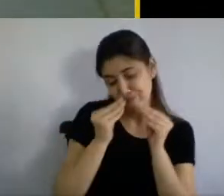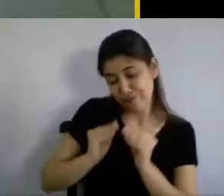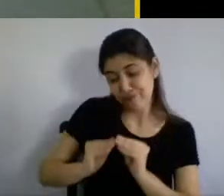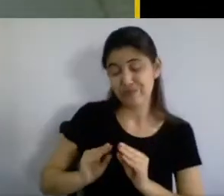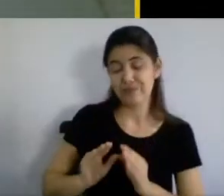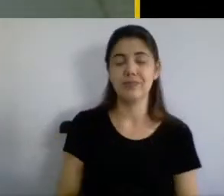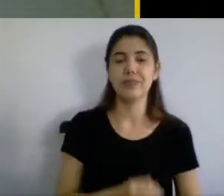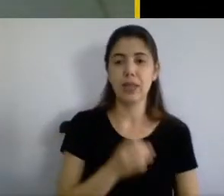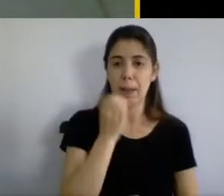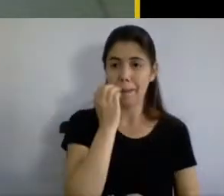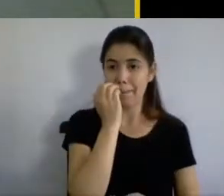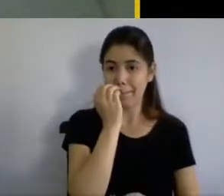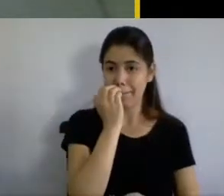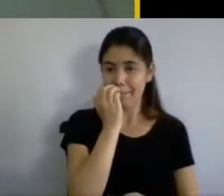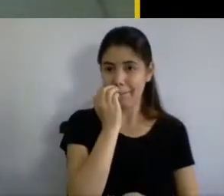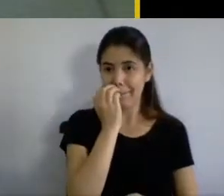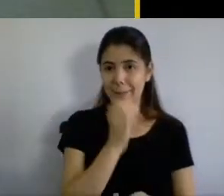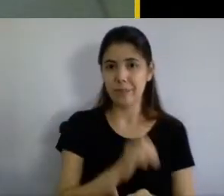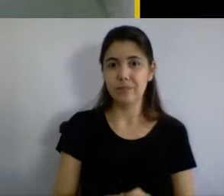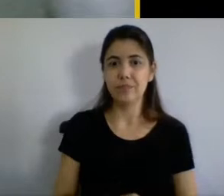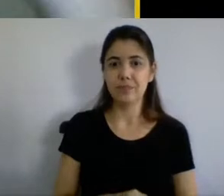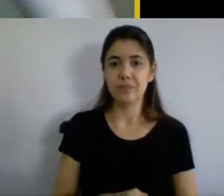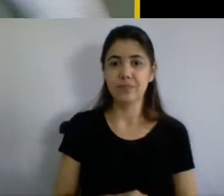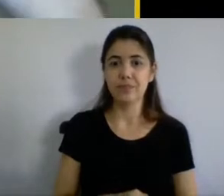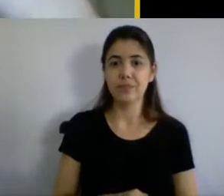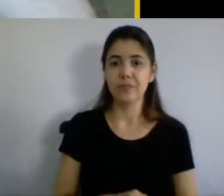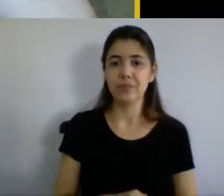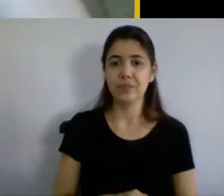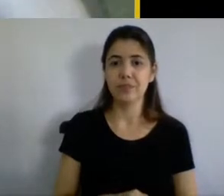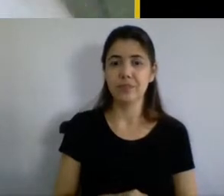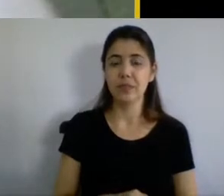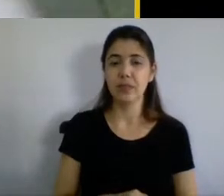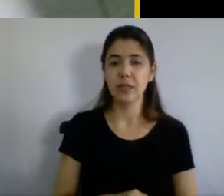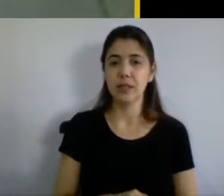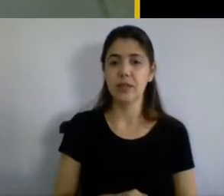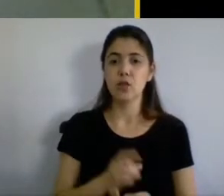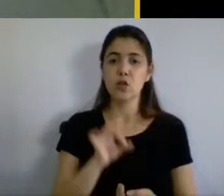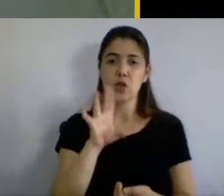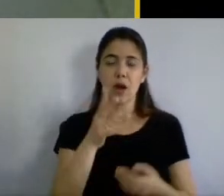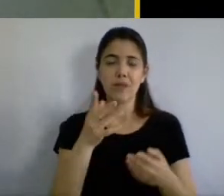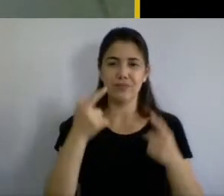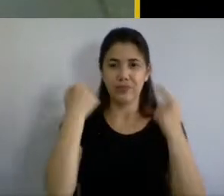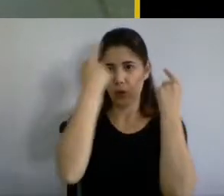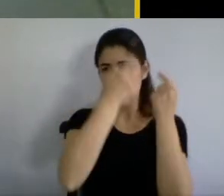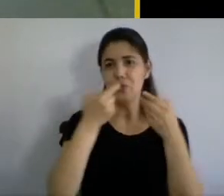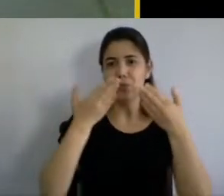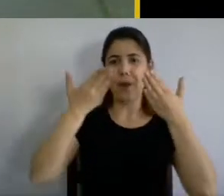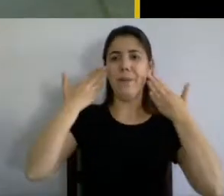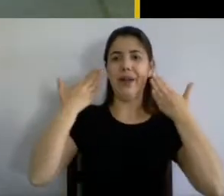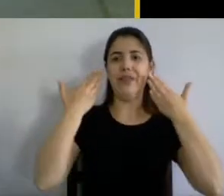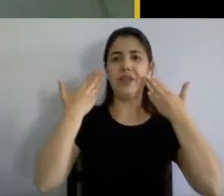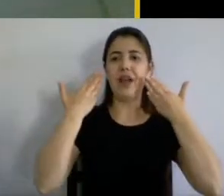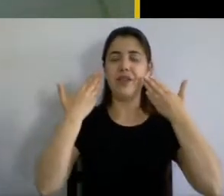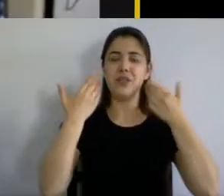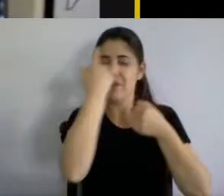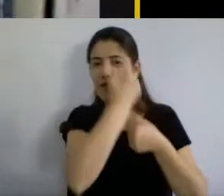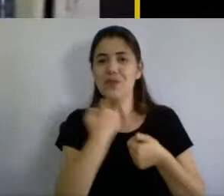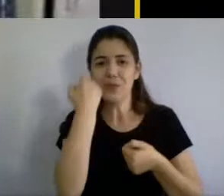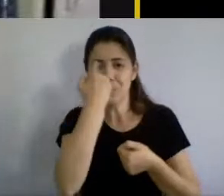Só por uma questão da imagem, a sua imagem não está aparecendo muito bem, se você colocar a cabeça um pouco mais para... Agora sim, estava cortando um